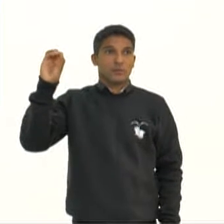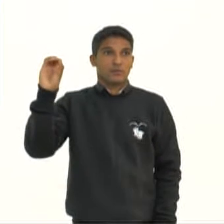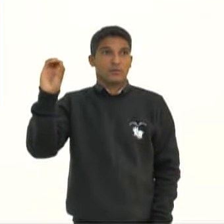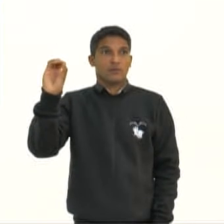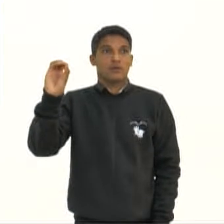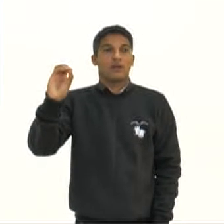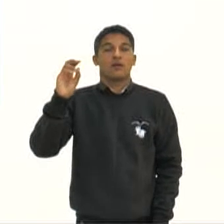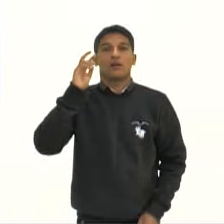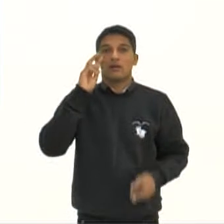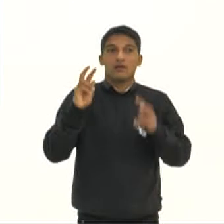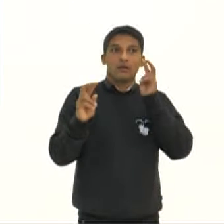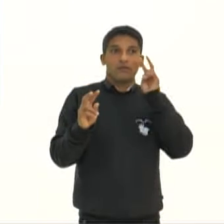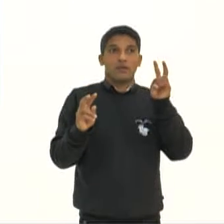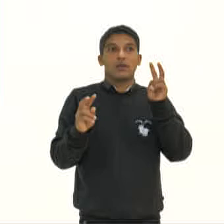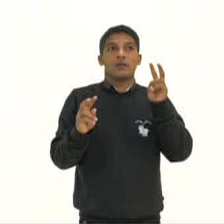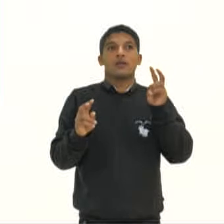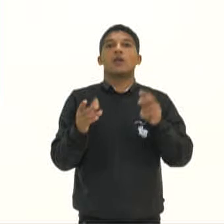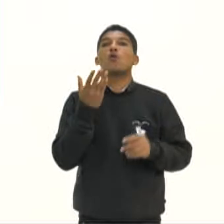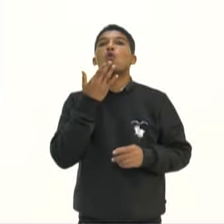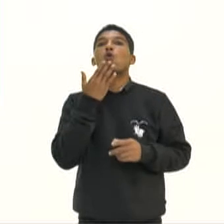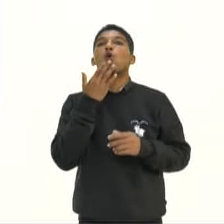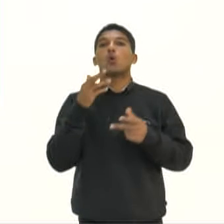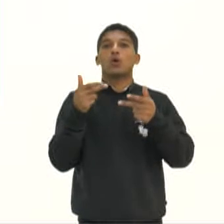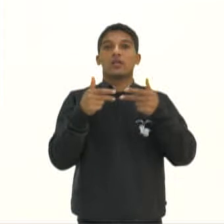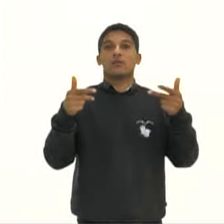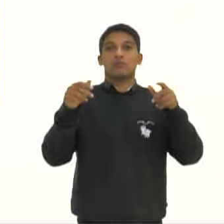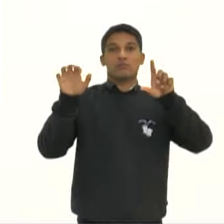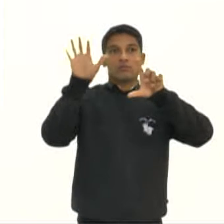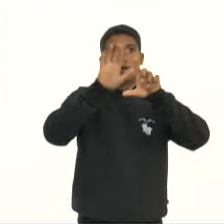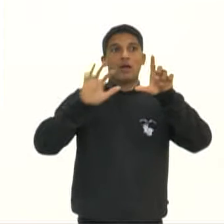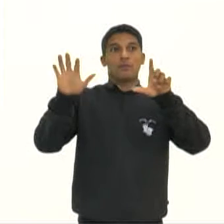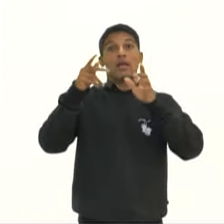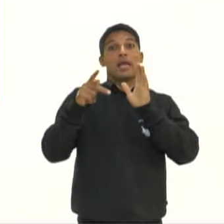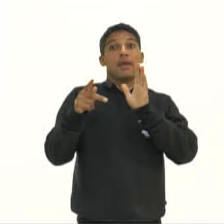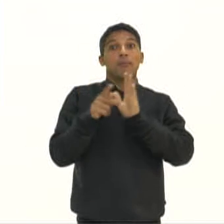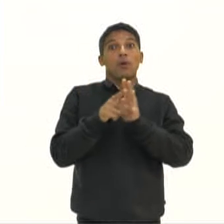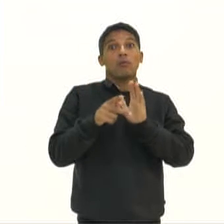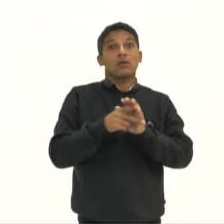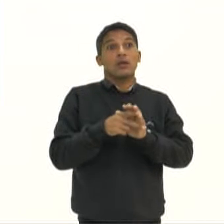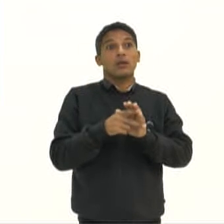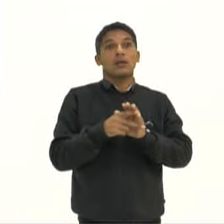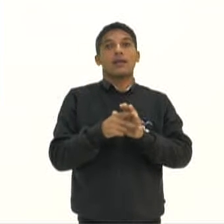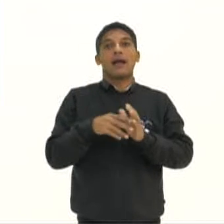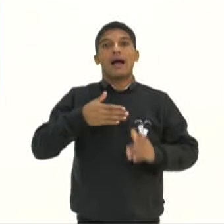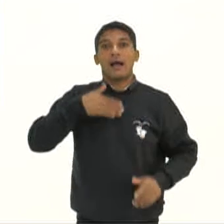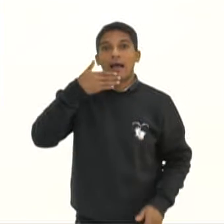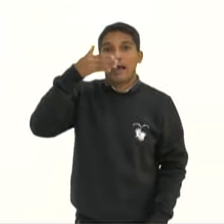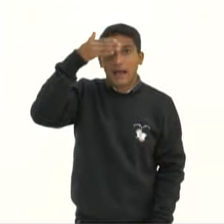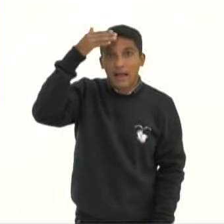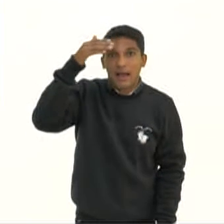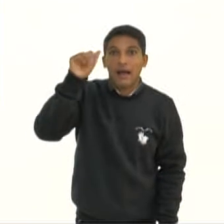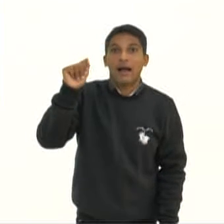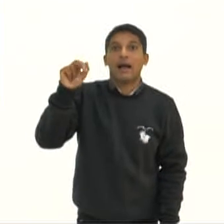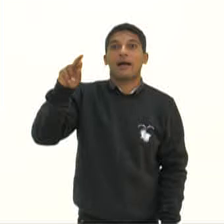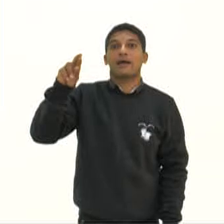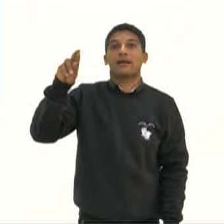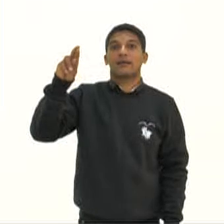em destaque, são os locais por onde da Península Arábica se expandiu o